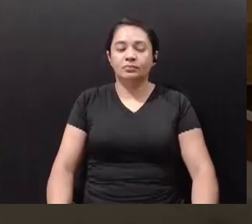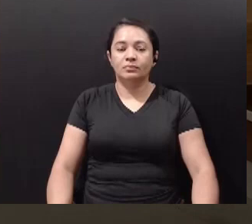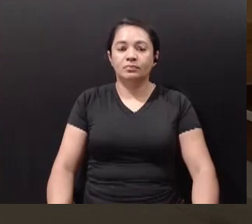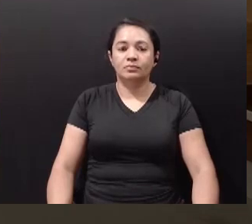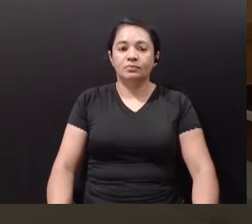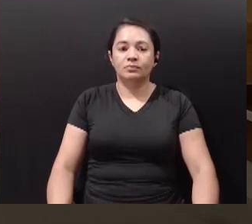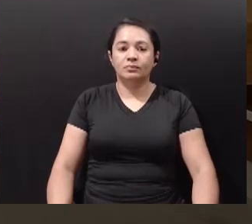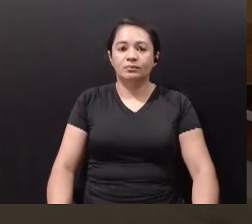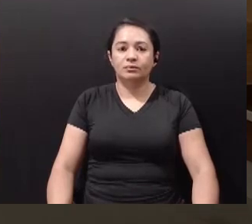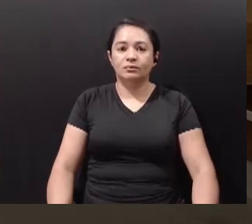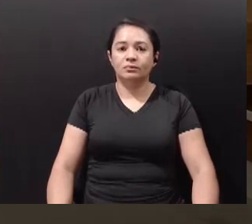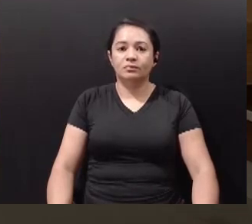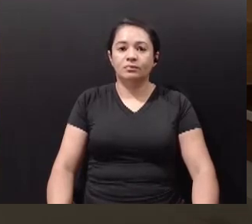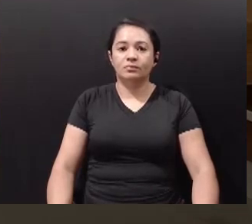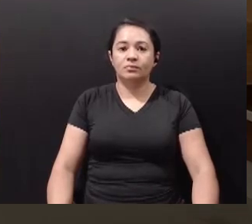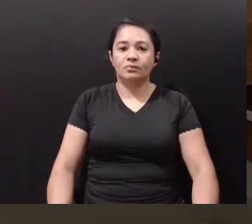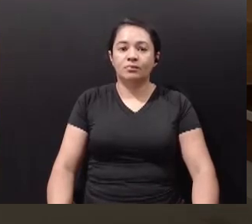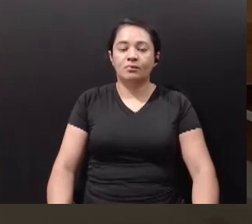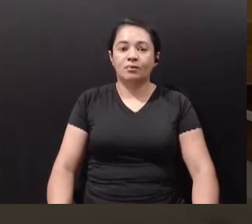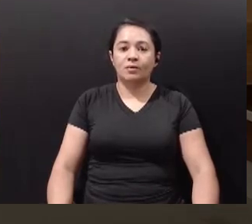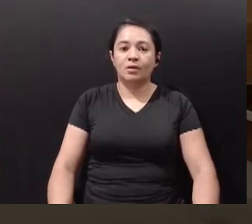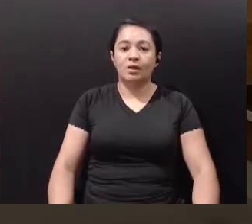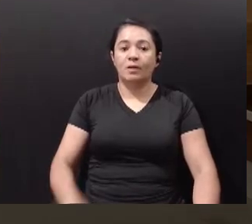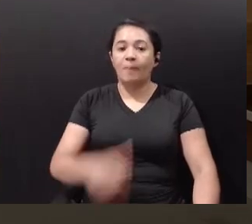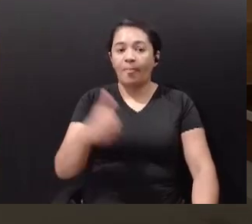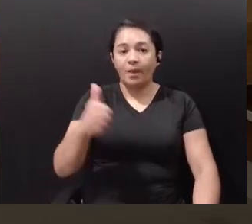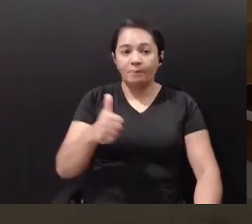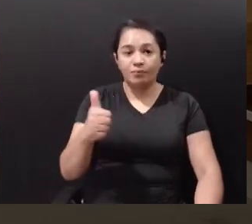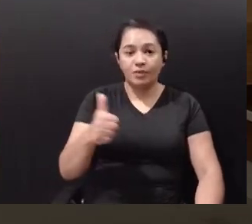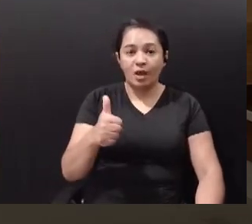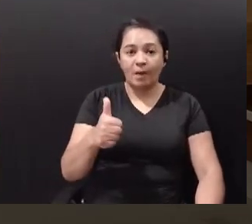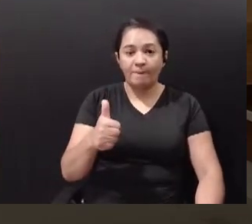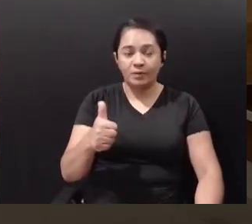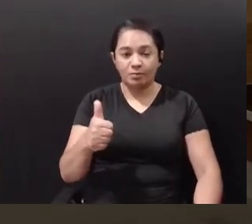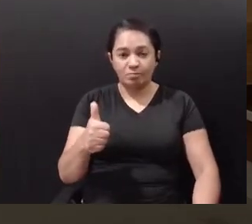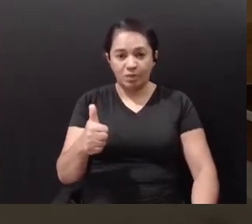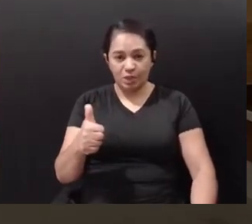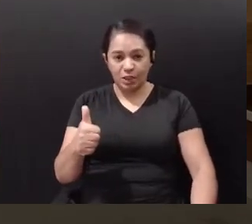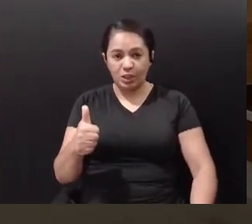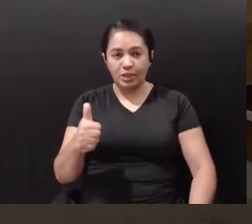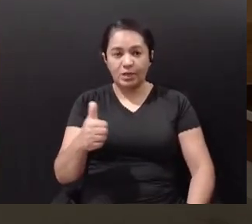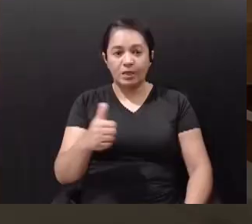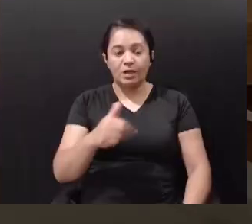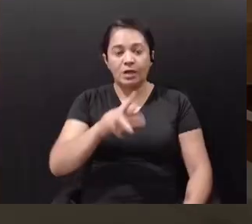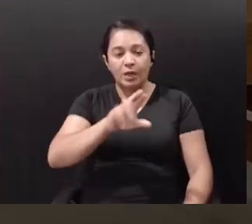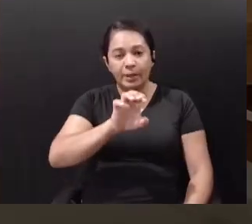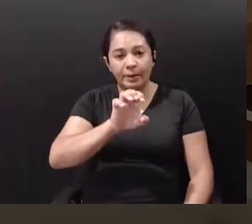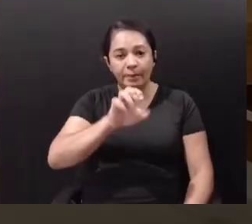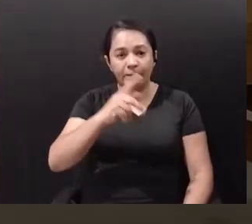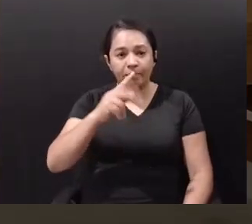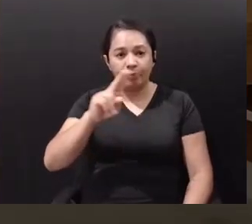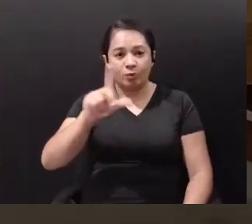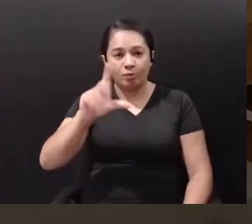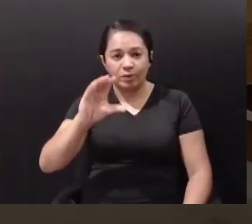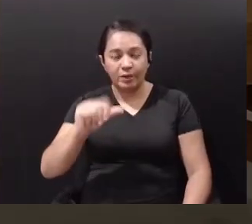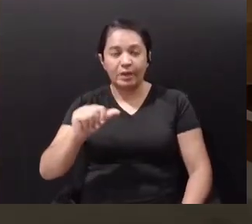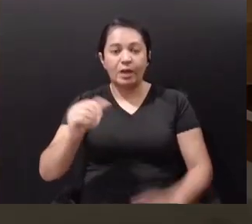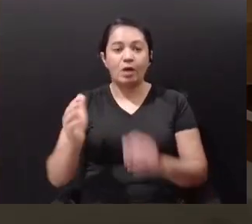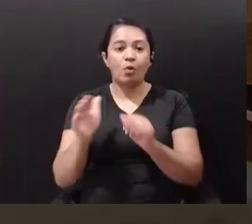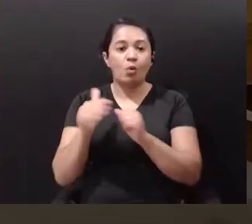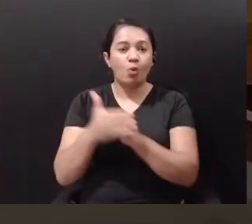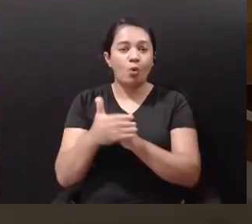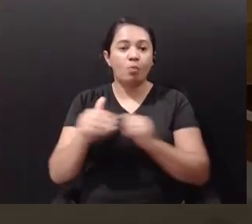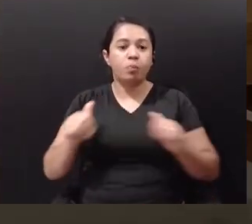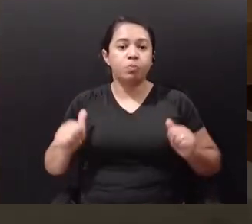Durante toda a Primeira República se omitiu nas estatísticas brasileiras e locais a questão